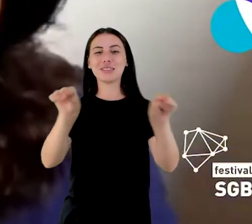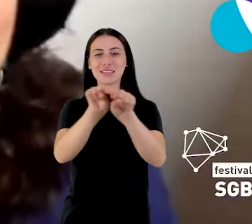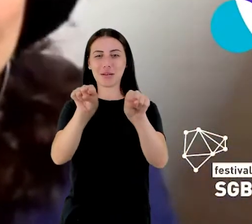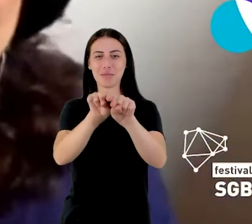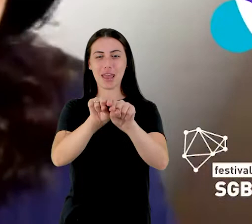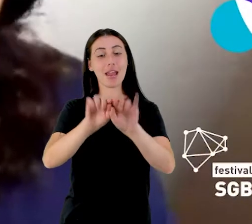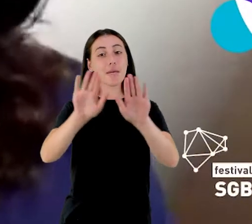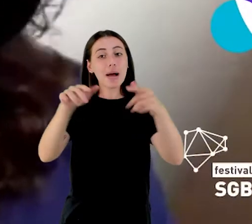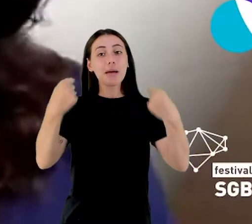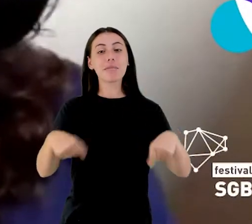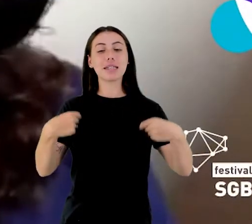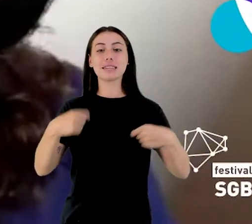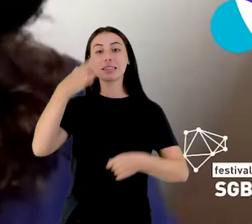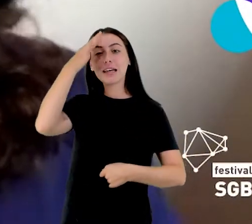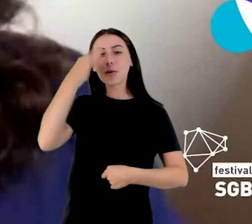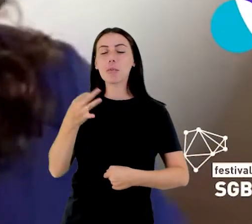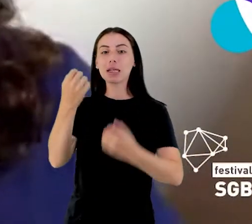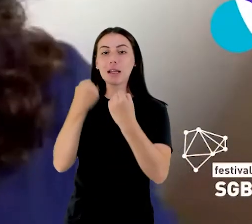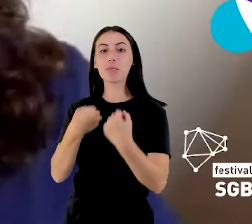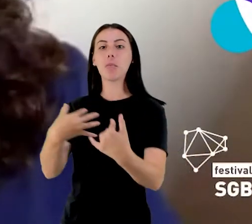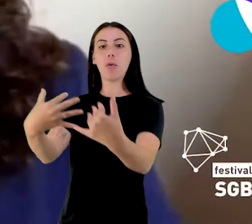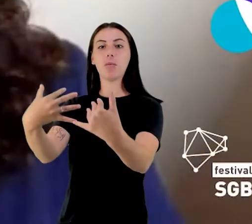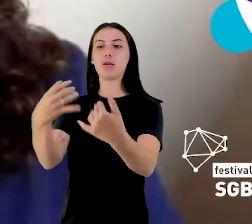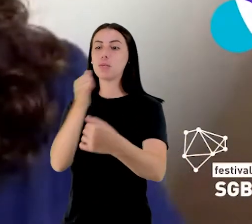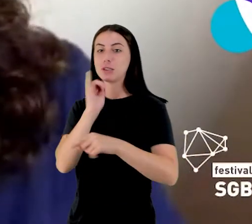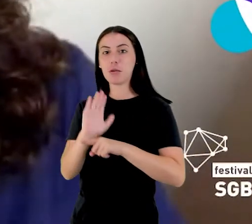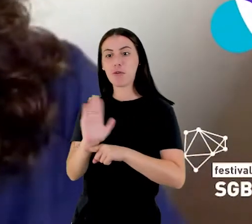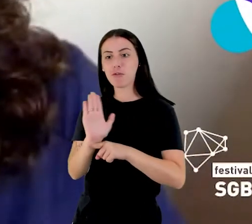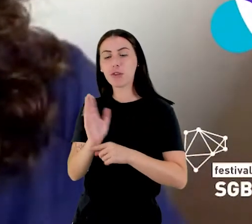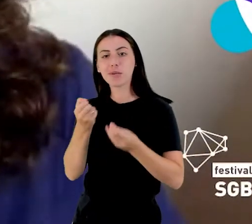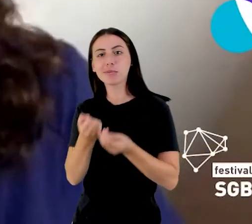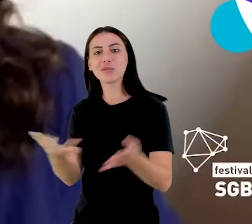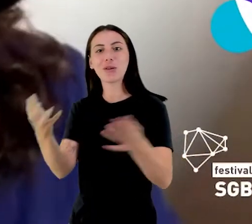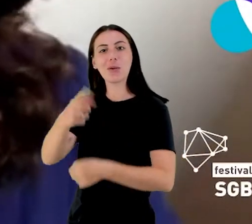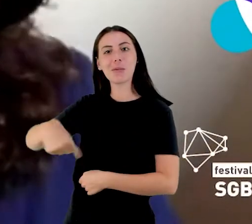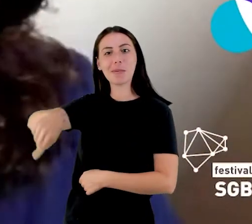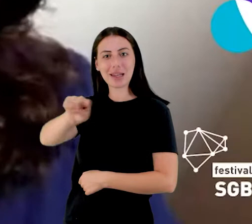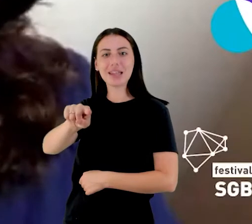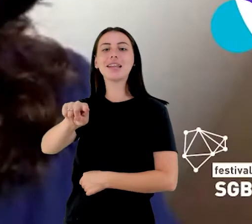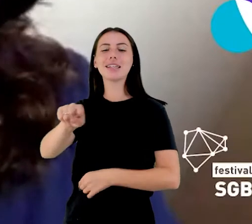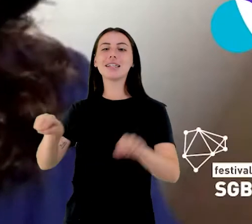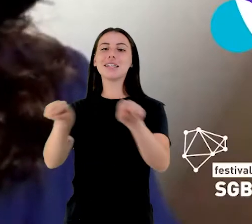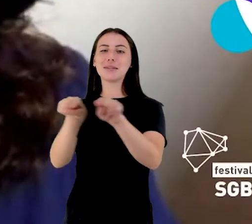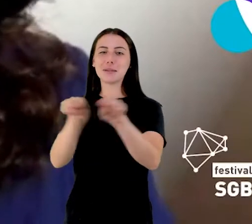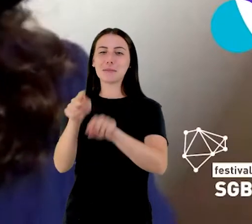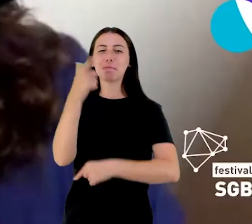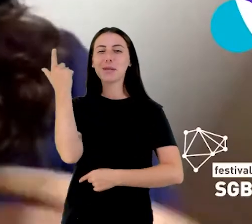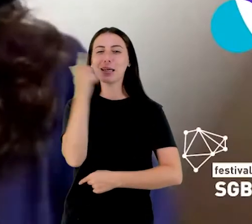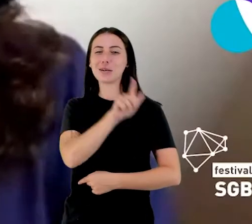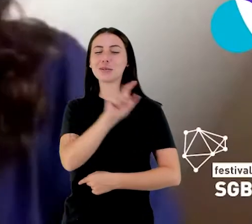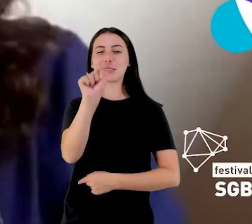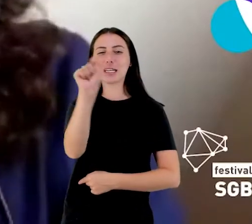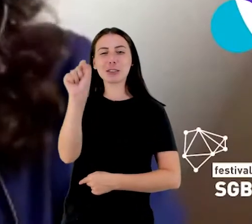os ativistas? Quem são as instituições? Quem são as escolas e as universidades que